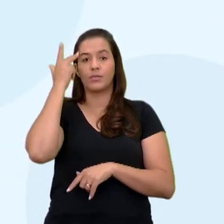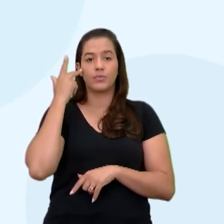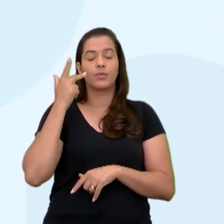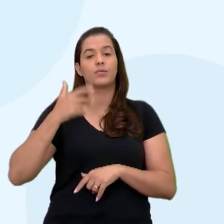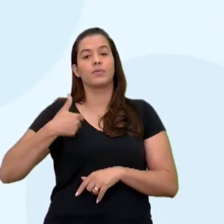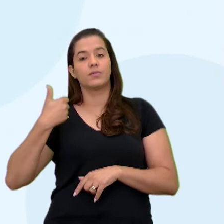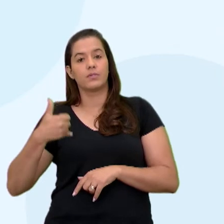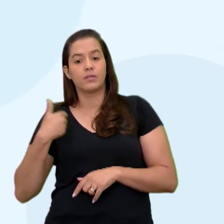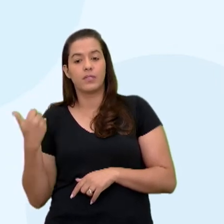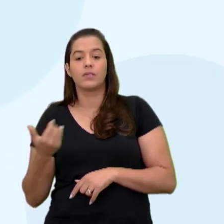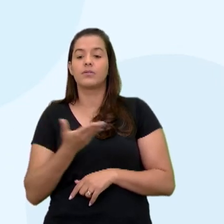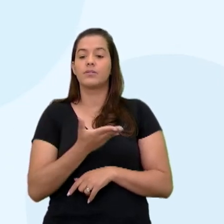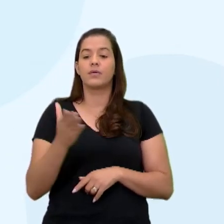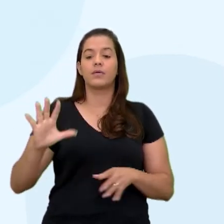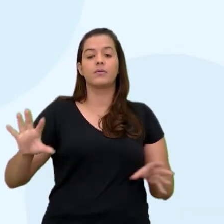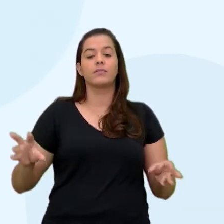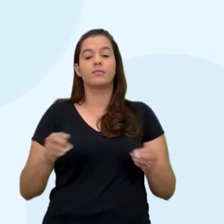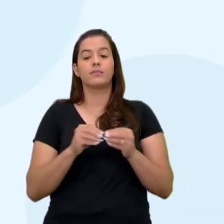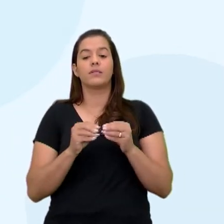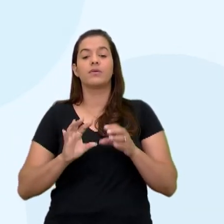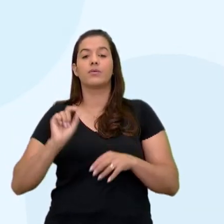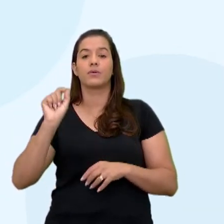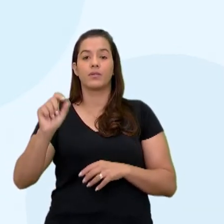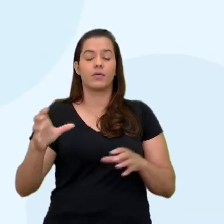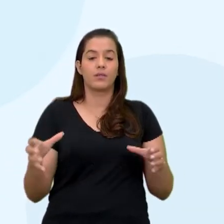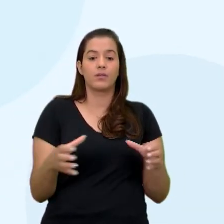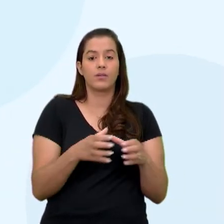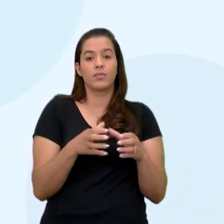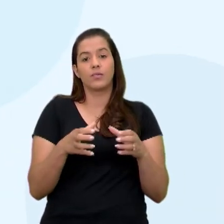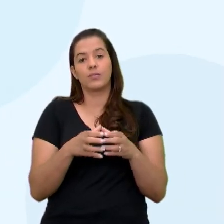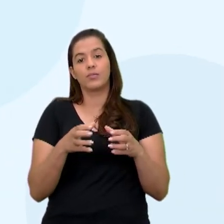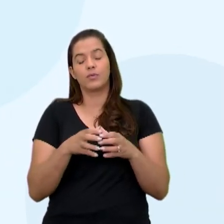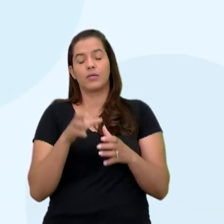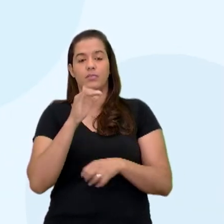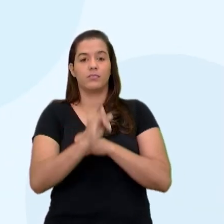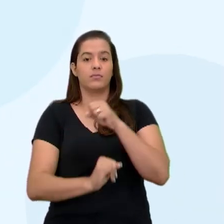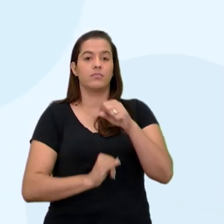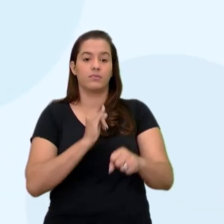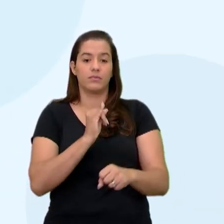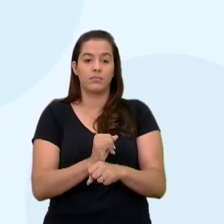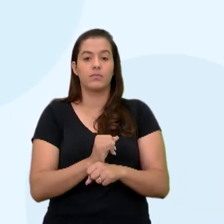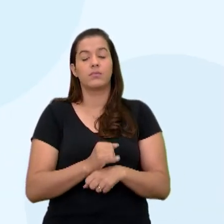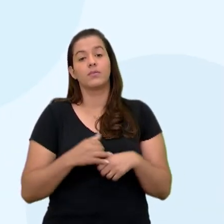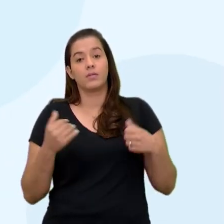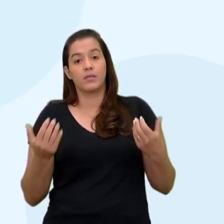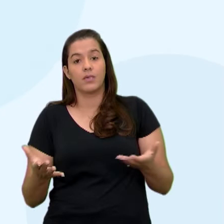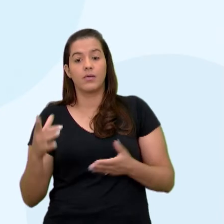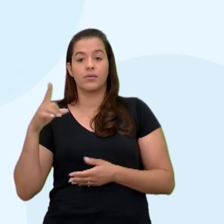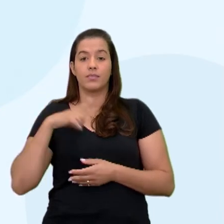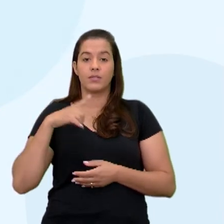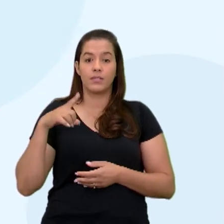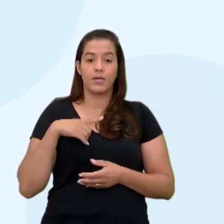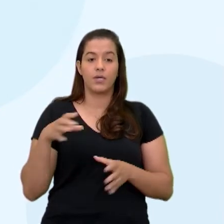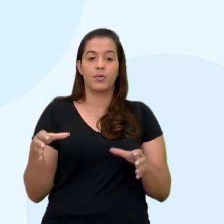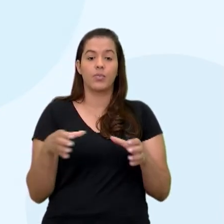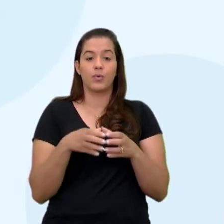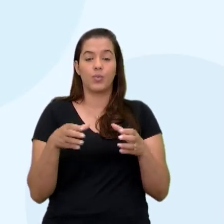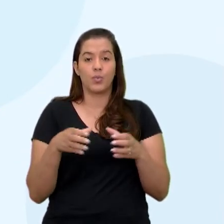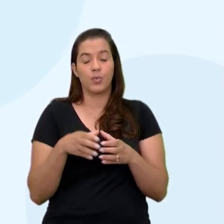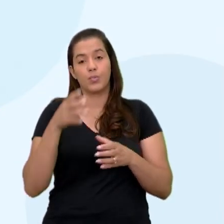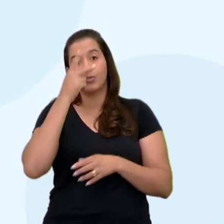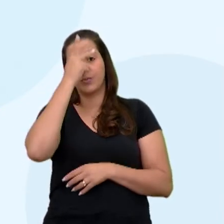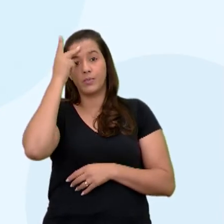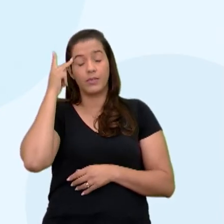idades formam comunidades virtuais. Ou seja, é uma tribo, só que não